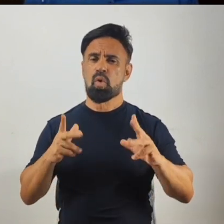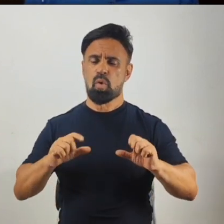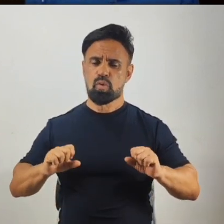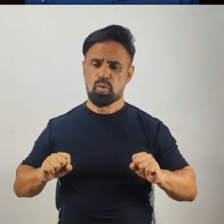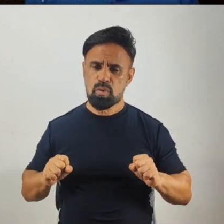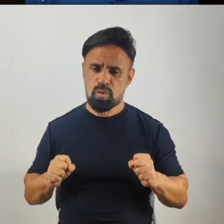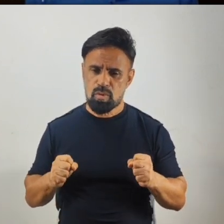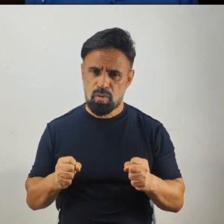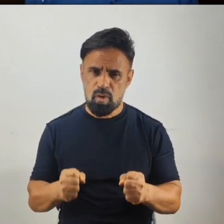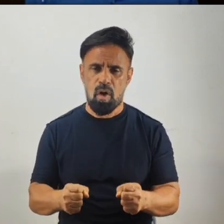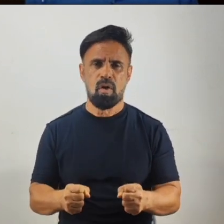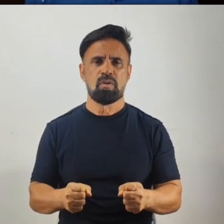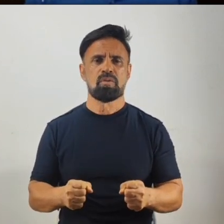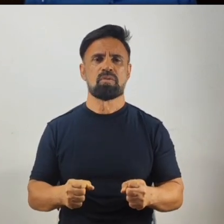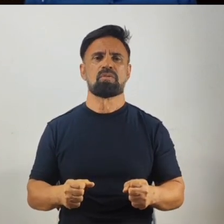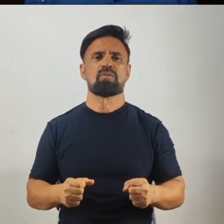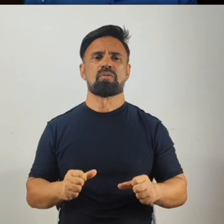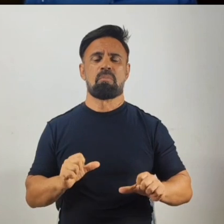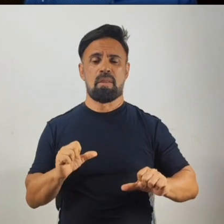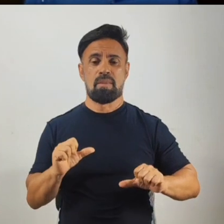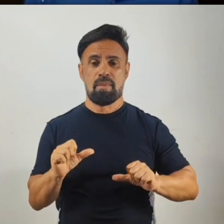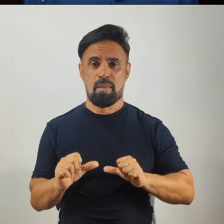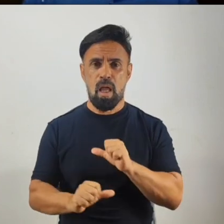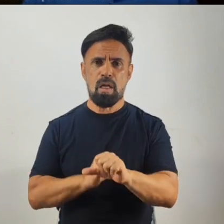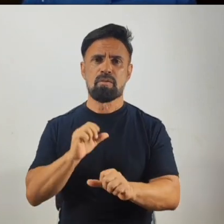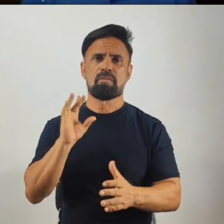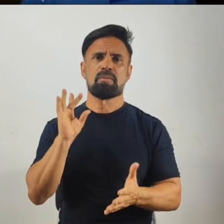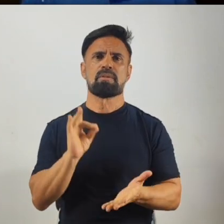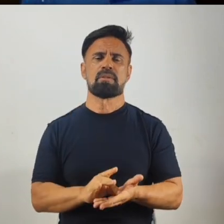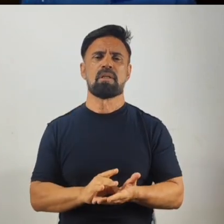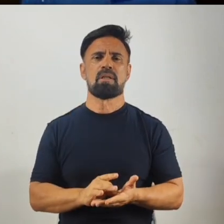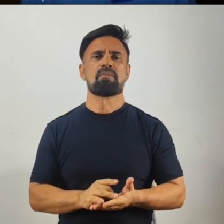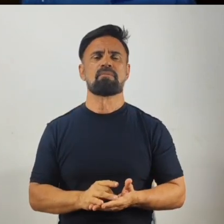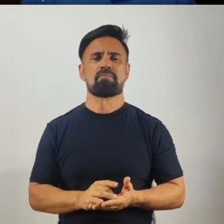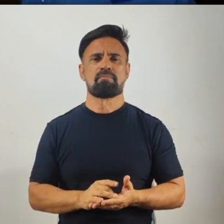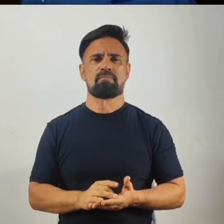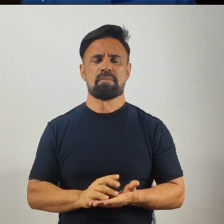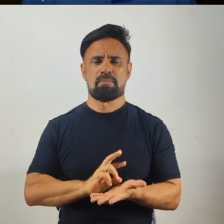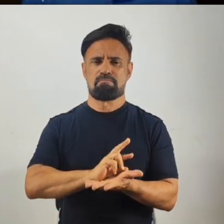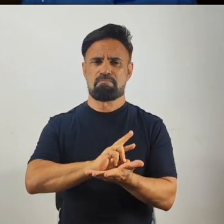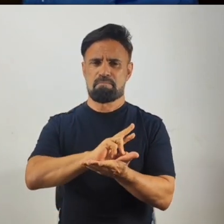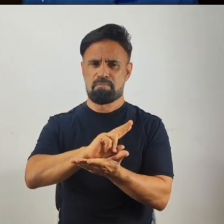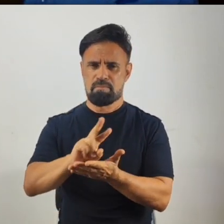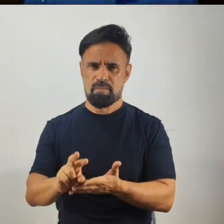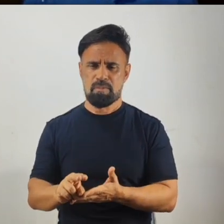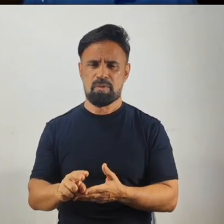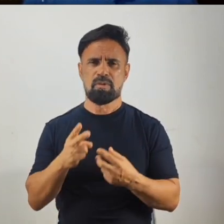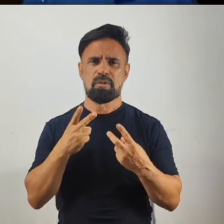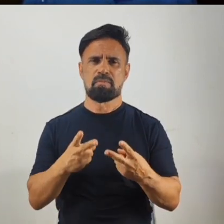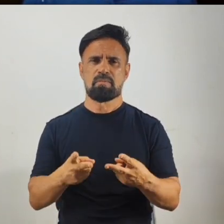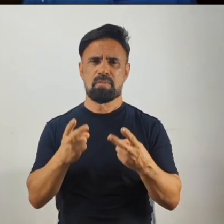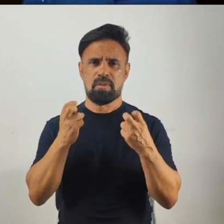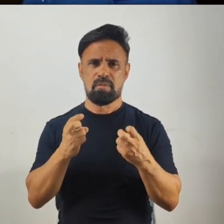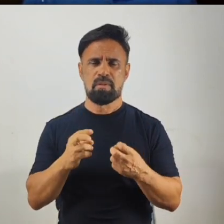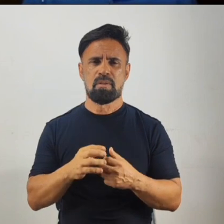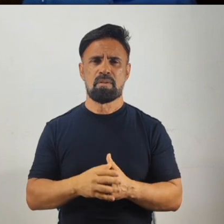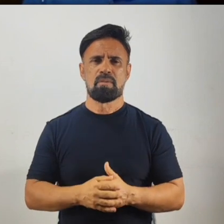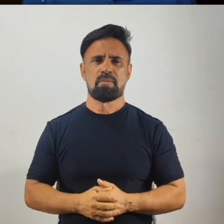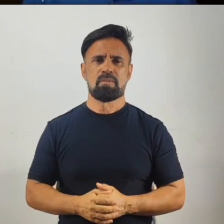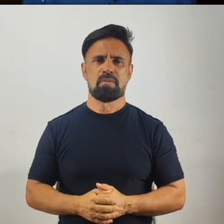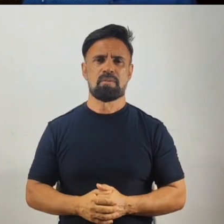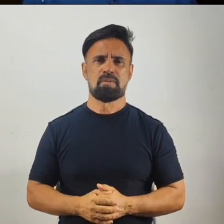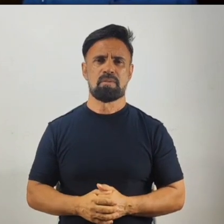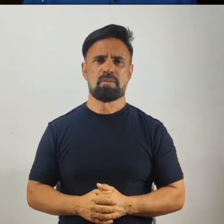Apesar de todos esses esforços, né, para transformar essa realidade adversa que nós